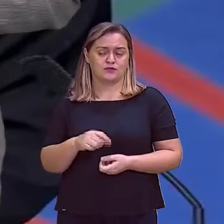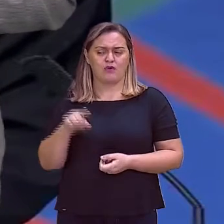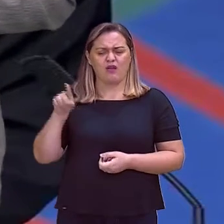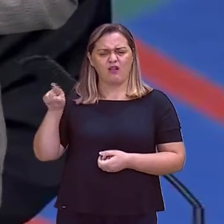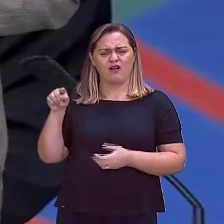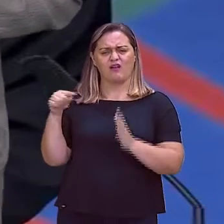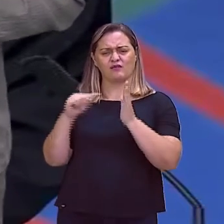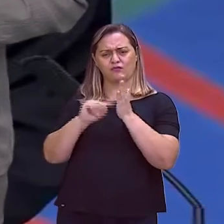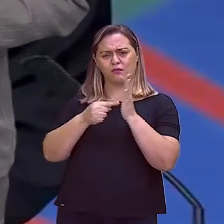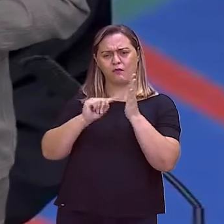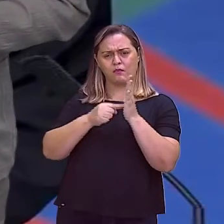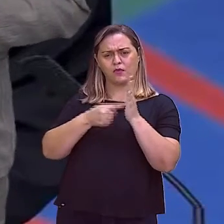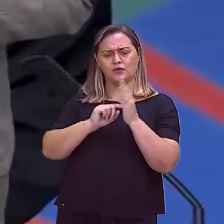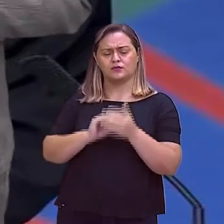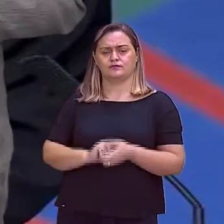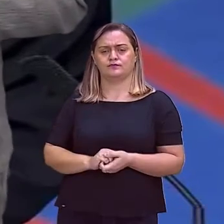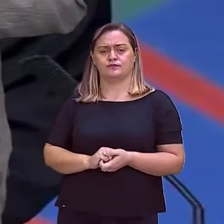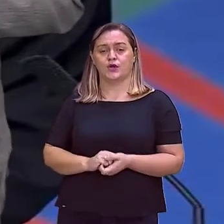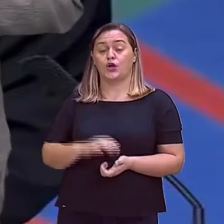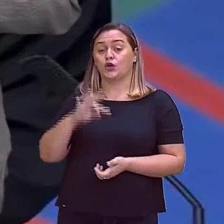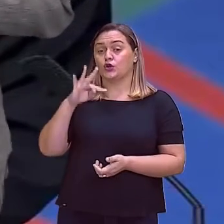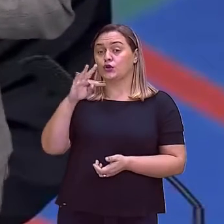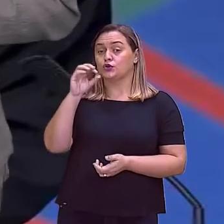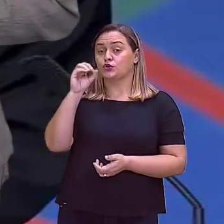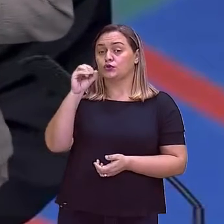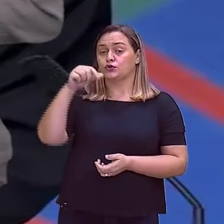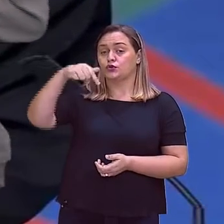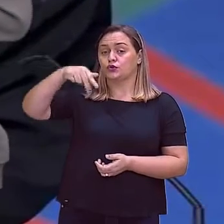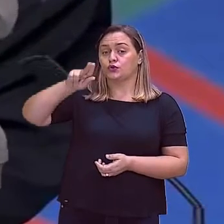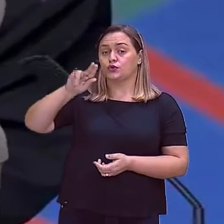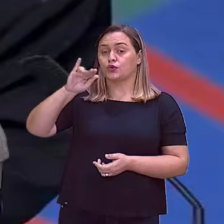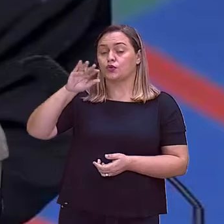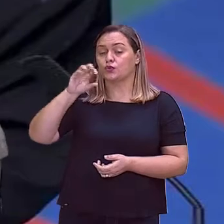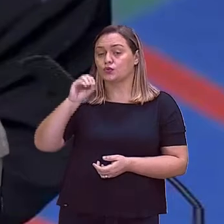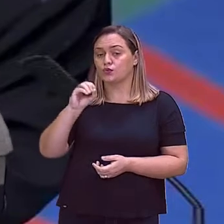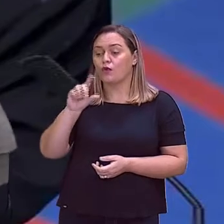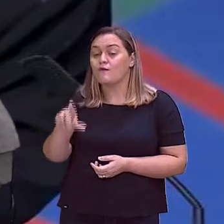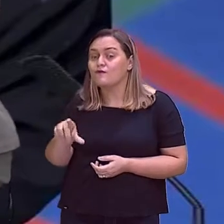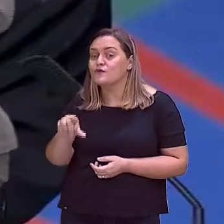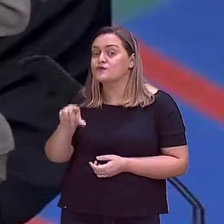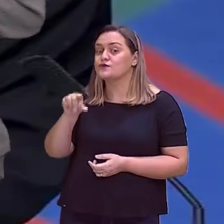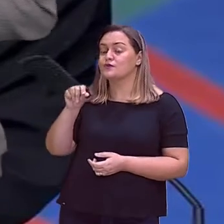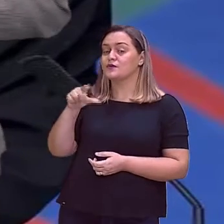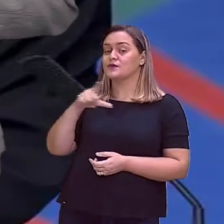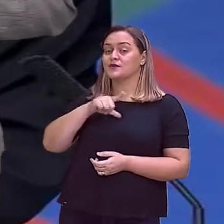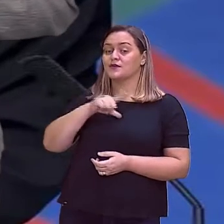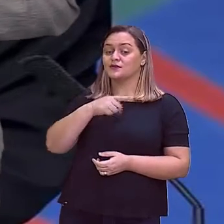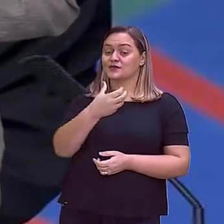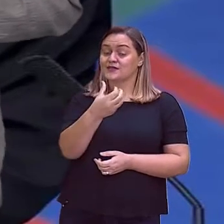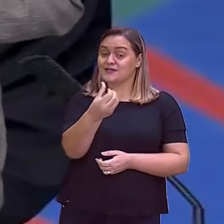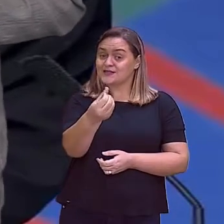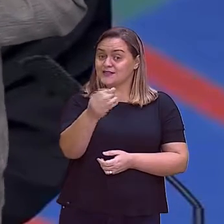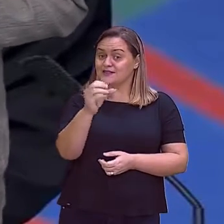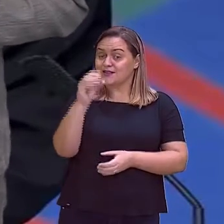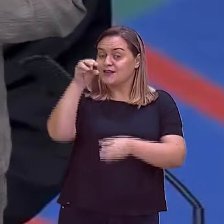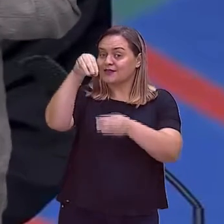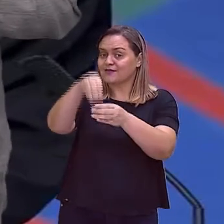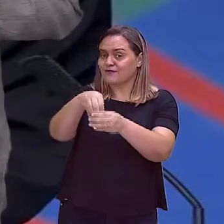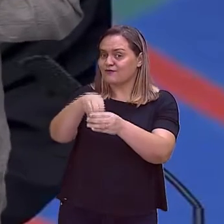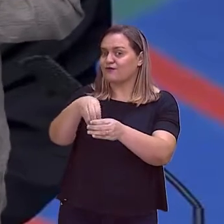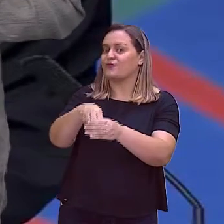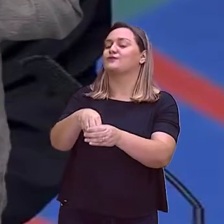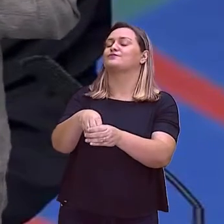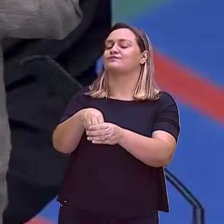Aires. Tóquio foi selecionada com 60 votos favoráveis. Concorreu